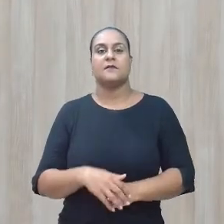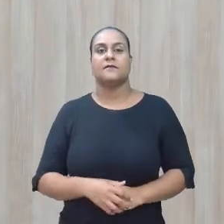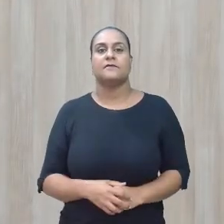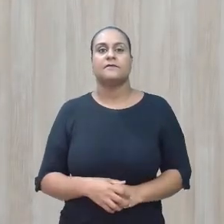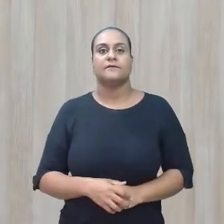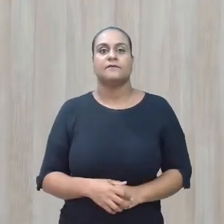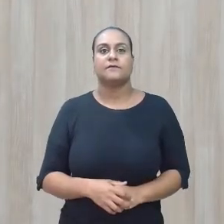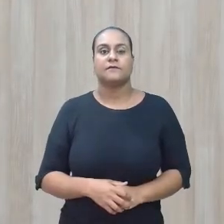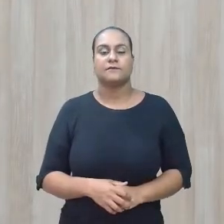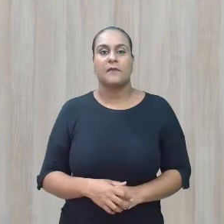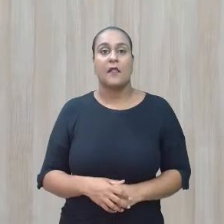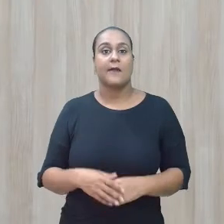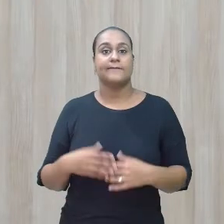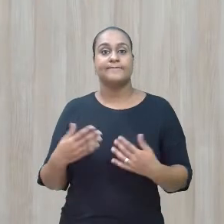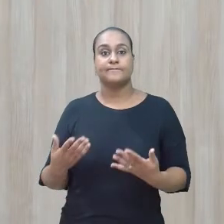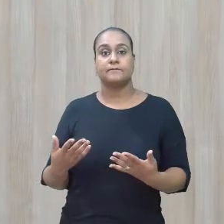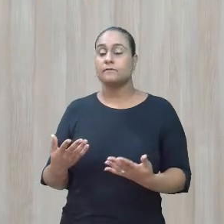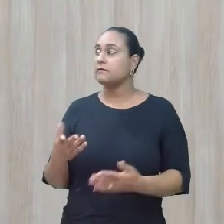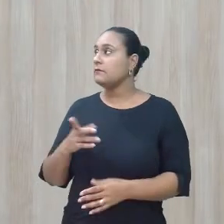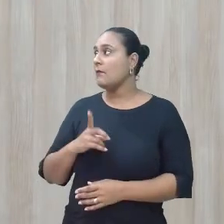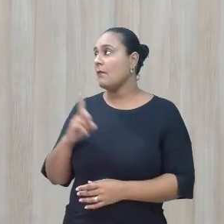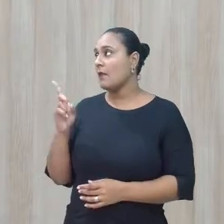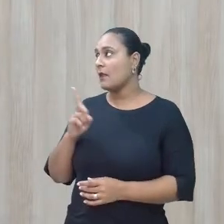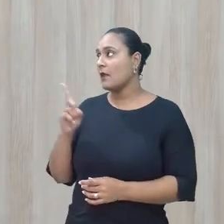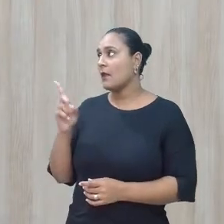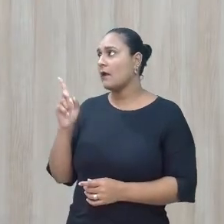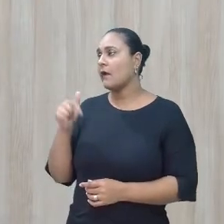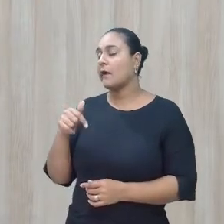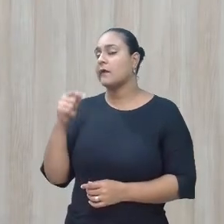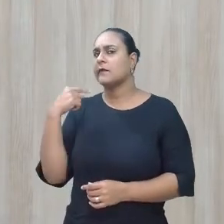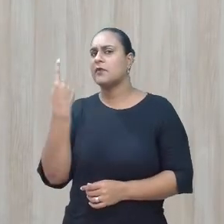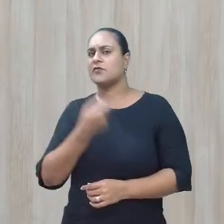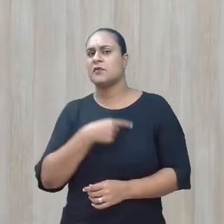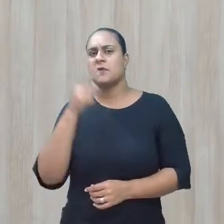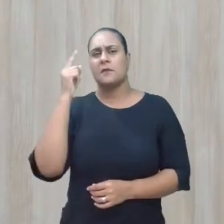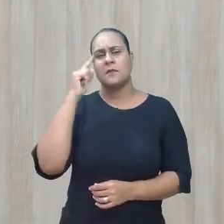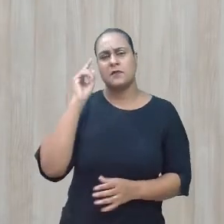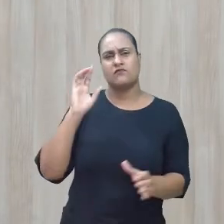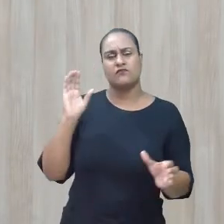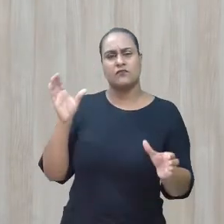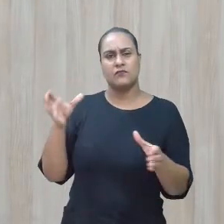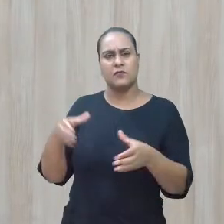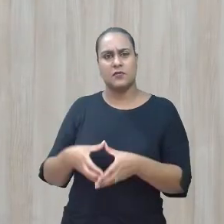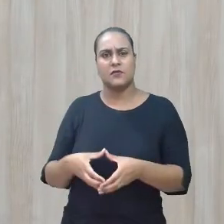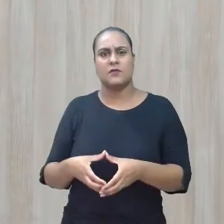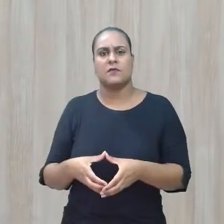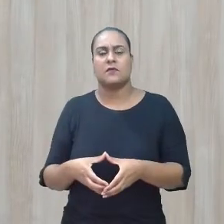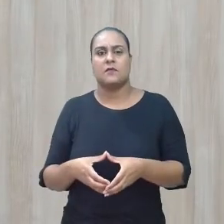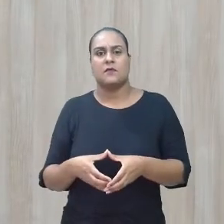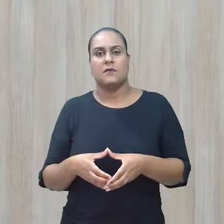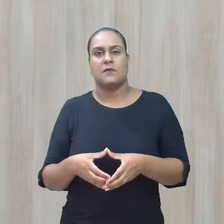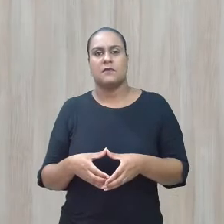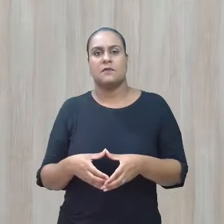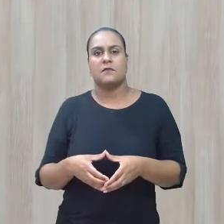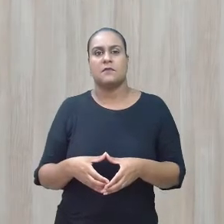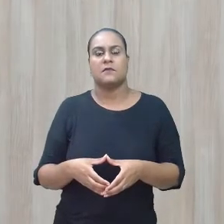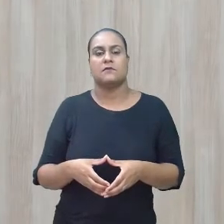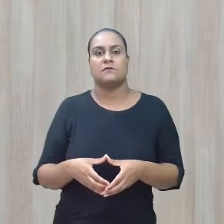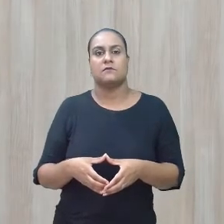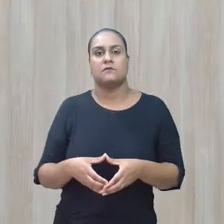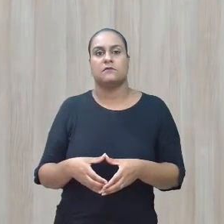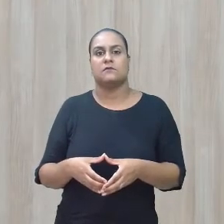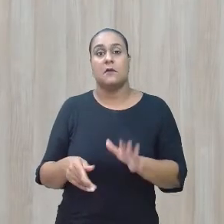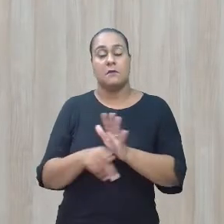né? Então a questão nossa é pensar, né, que esses grupos, né, de